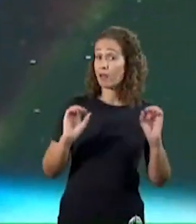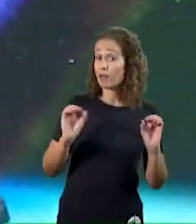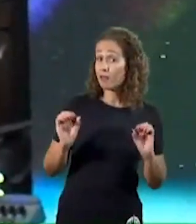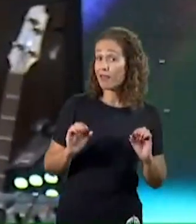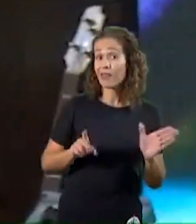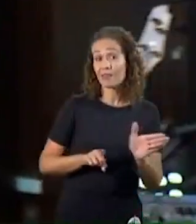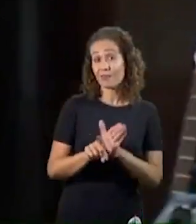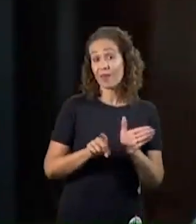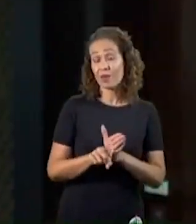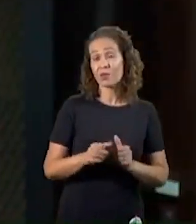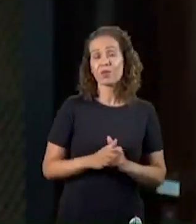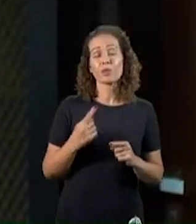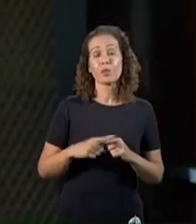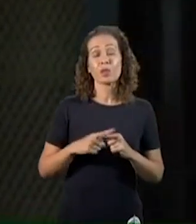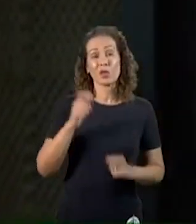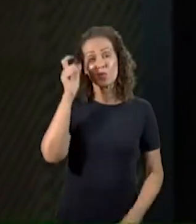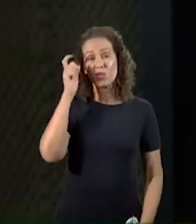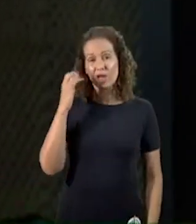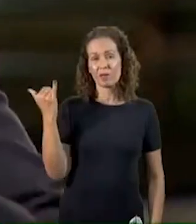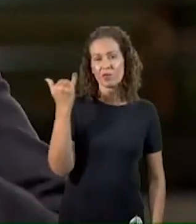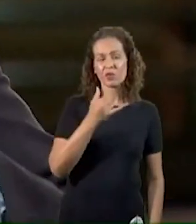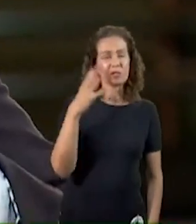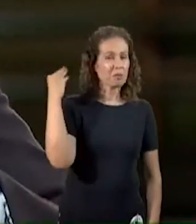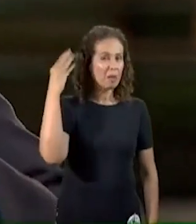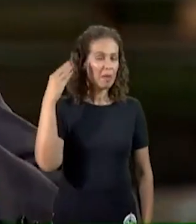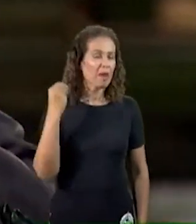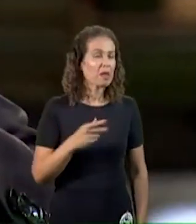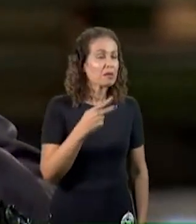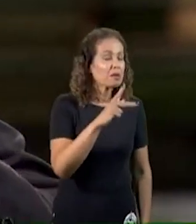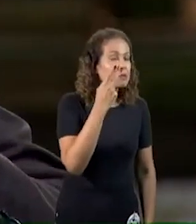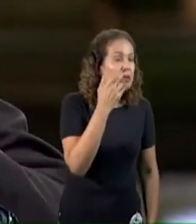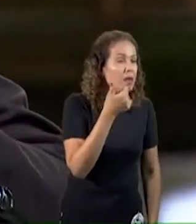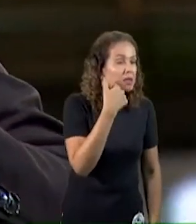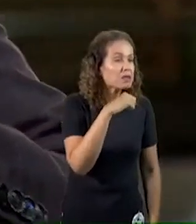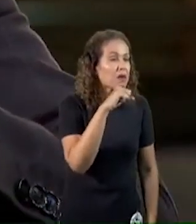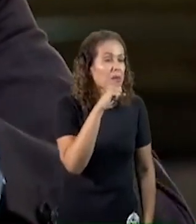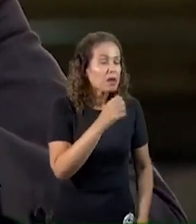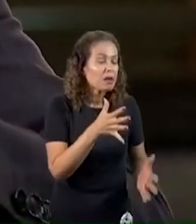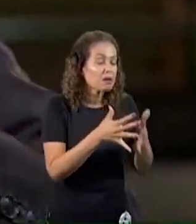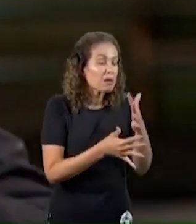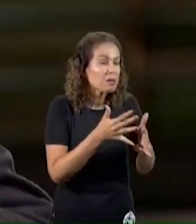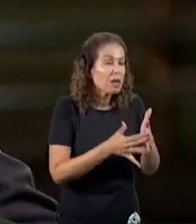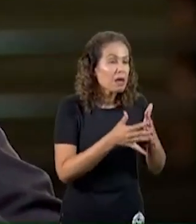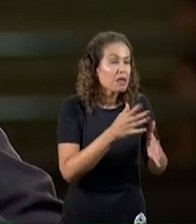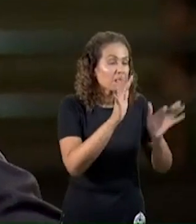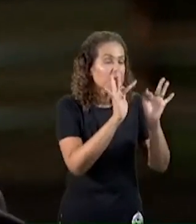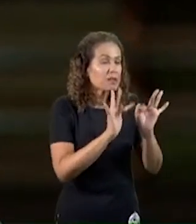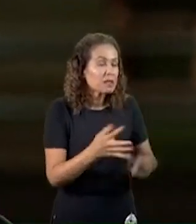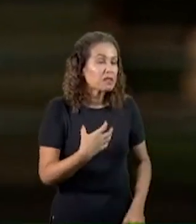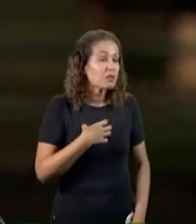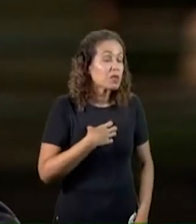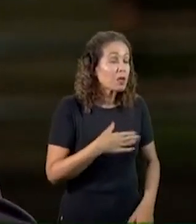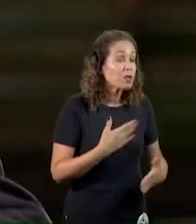seguinte mentira: seu pai e sua mãe querem sabotar sua felicidade sentimental. Então não conte